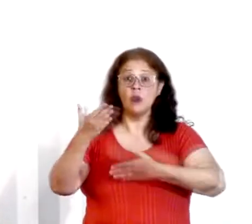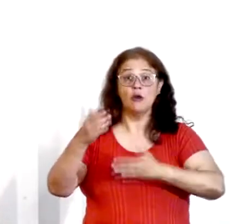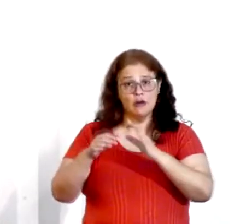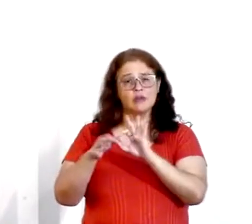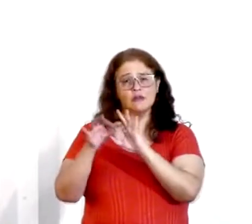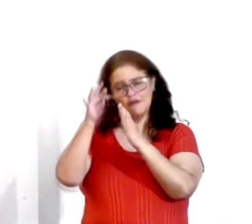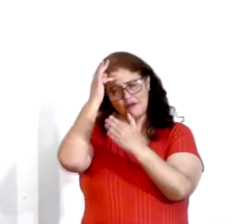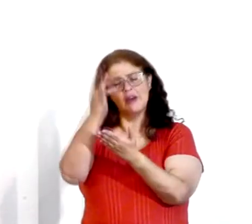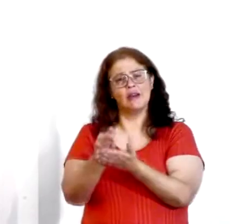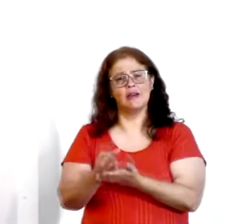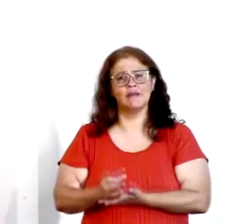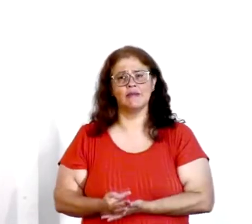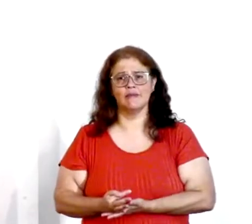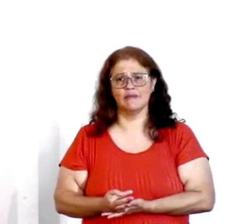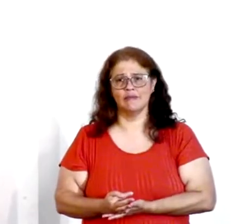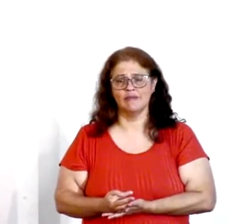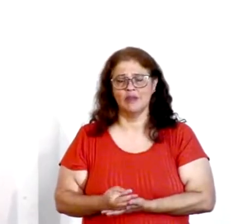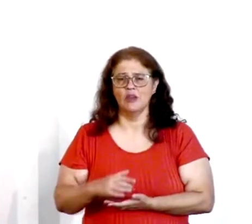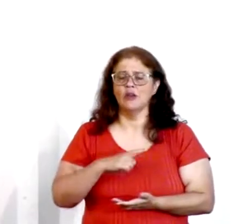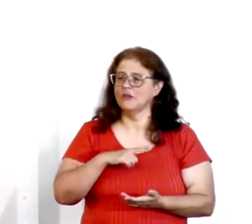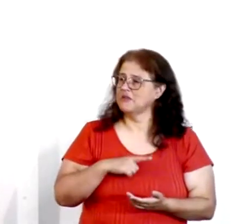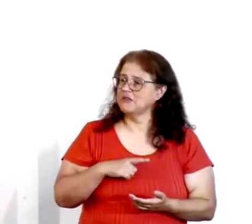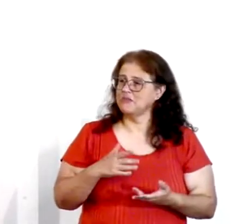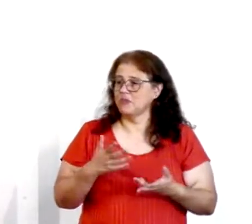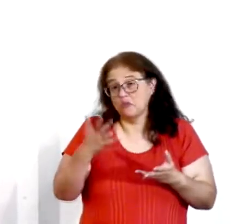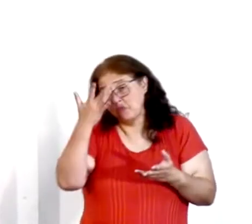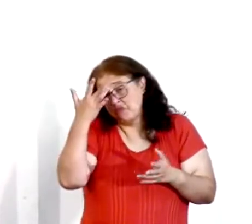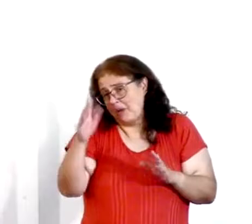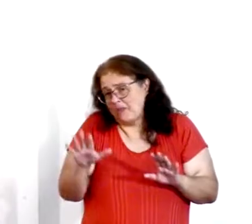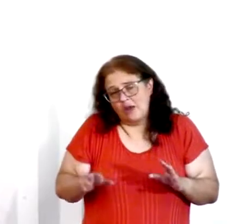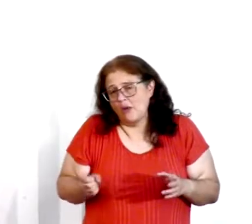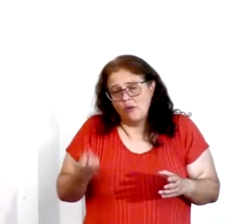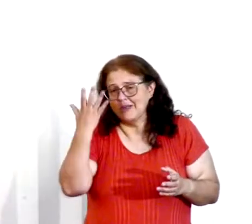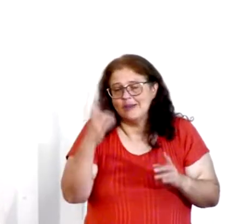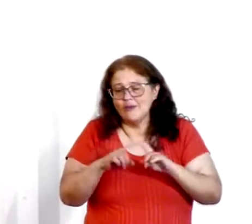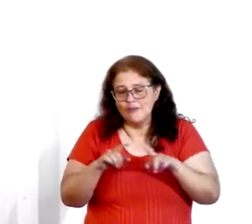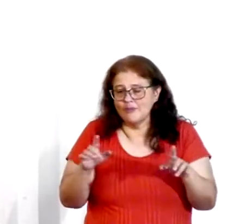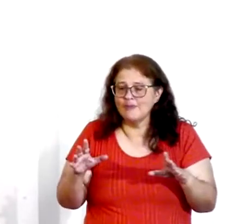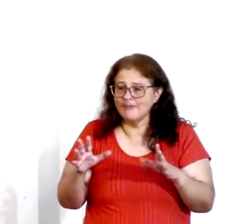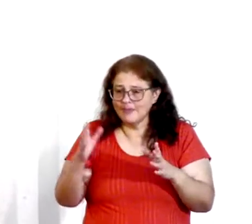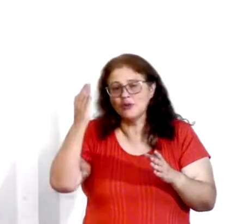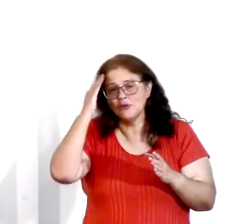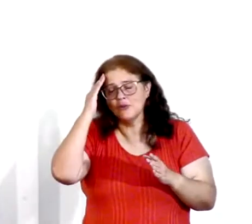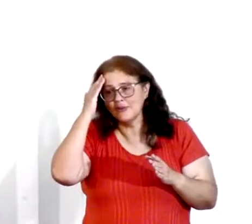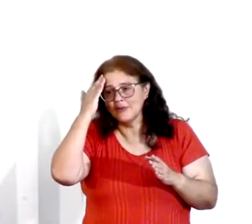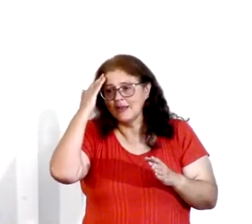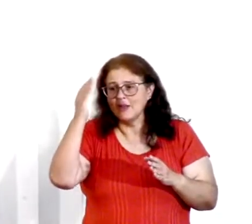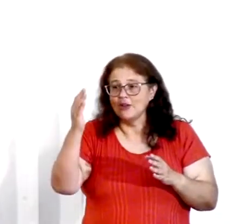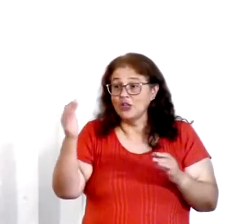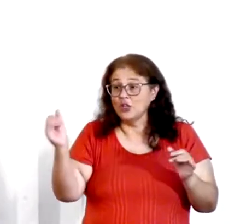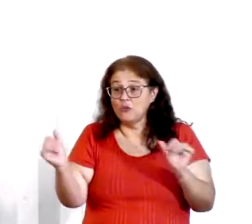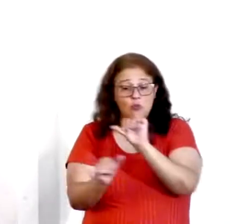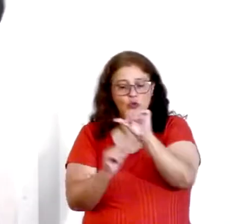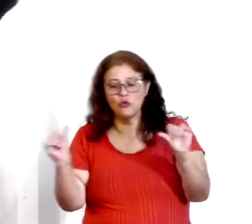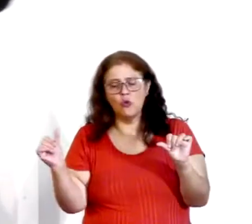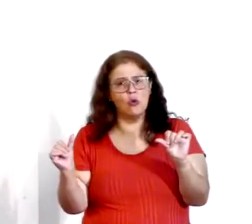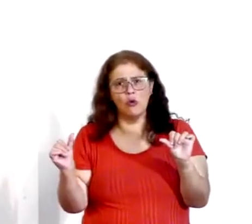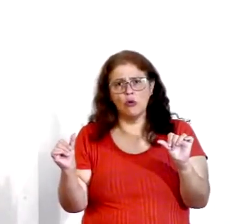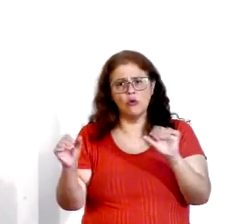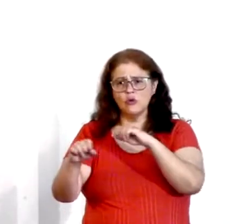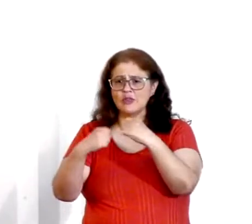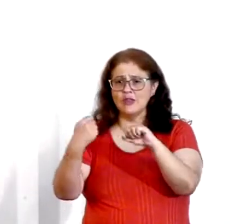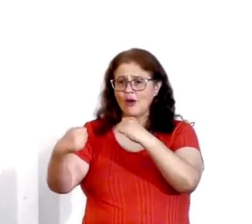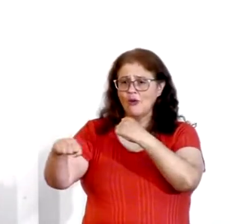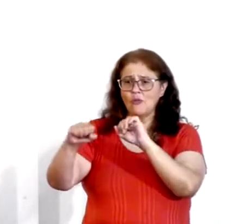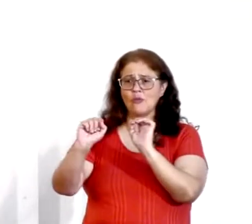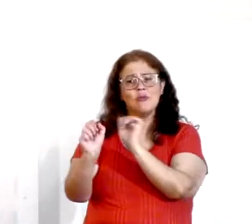aconteceu, mas só temos a informação de que o tom do Salmo mudou, quando ele diz: